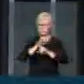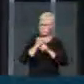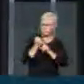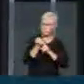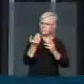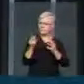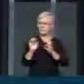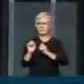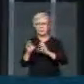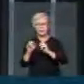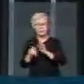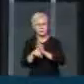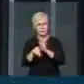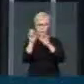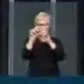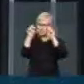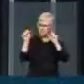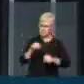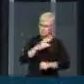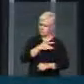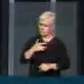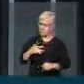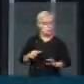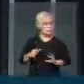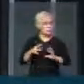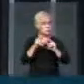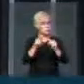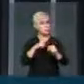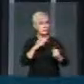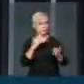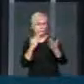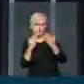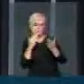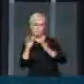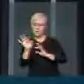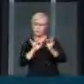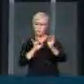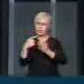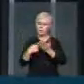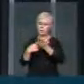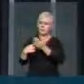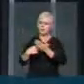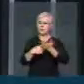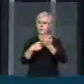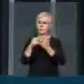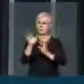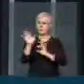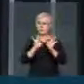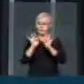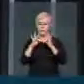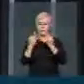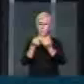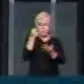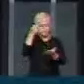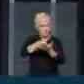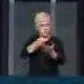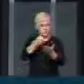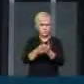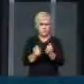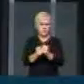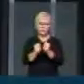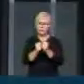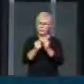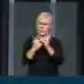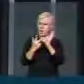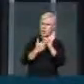da educação, do sistema de saúde, aonde fazem planejamento familiar forçado com laqueadura